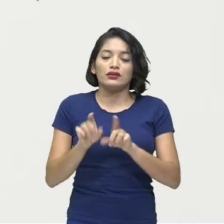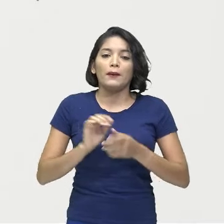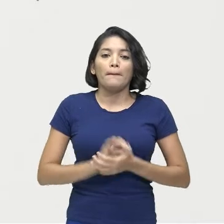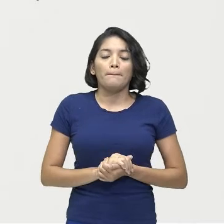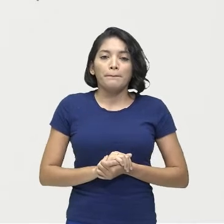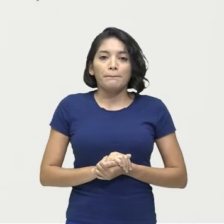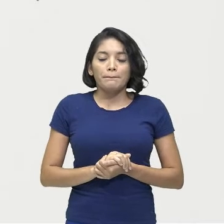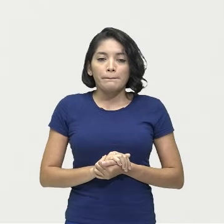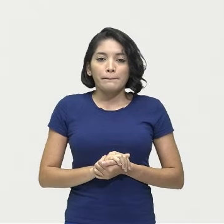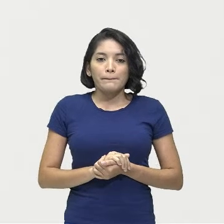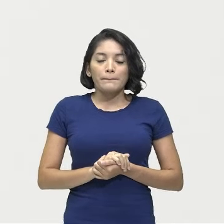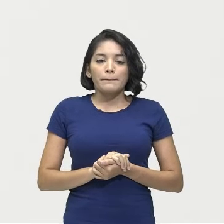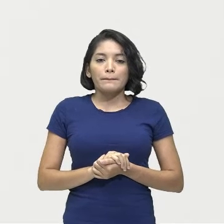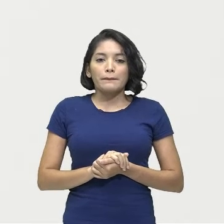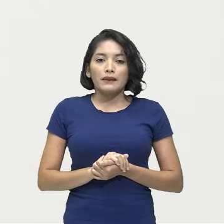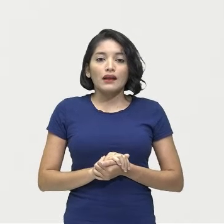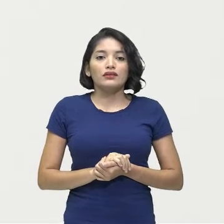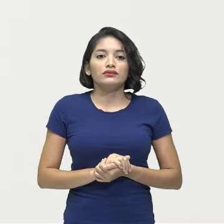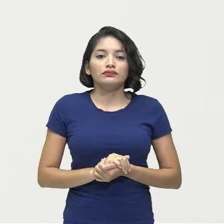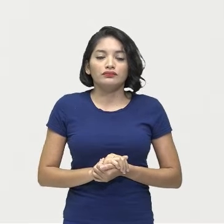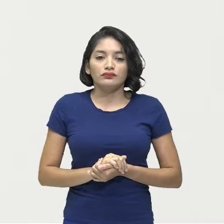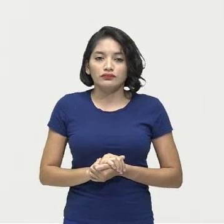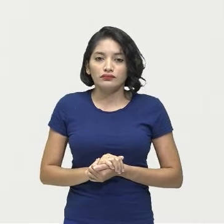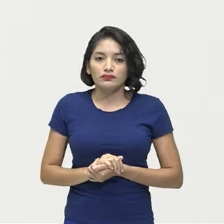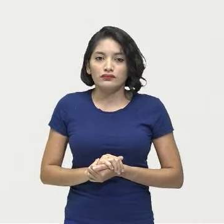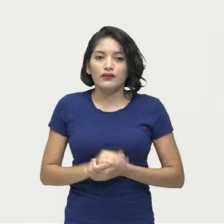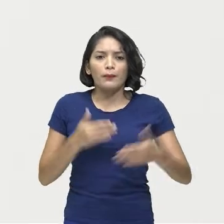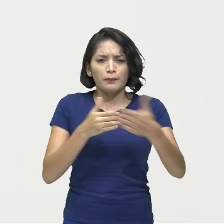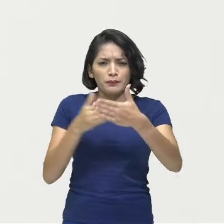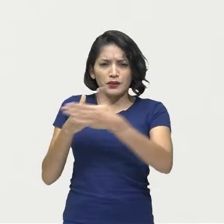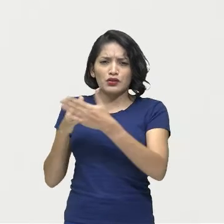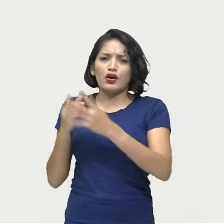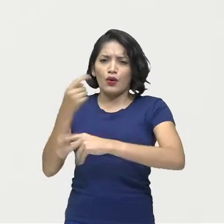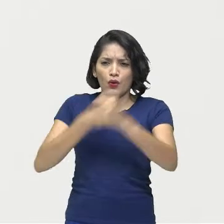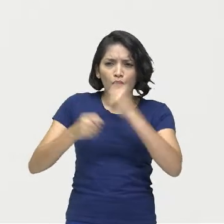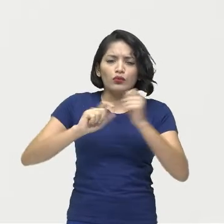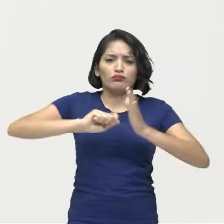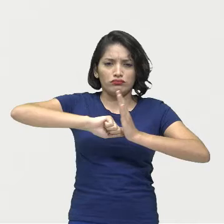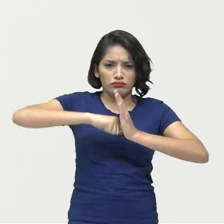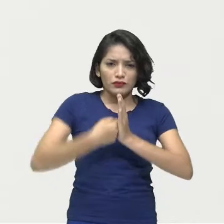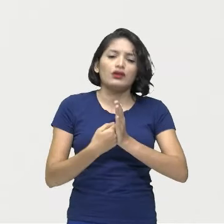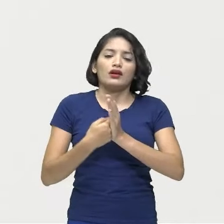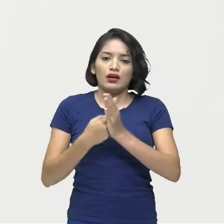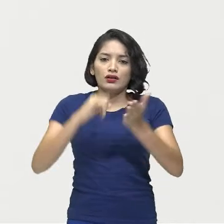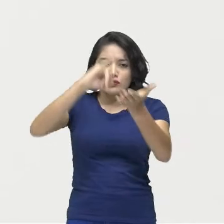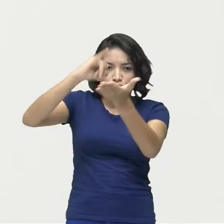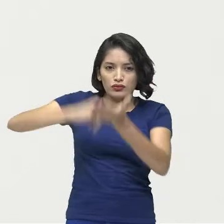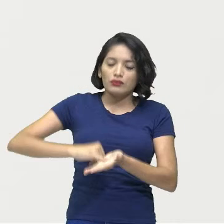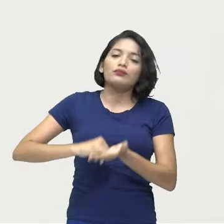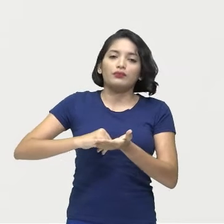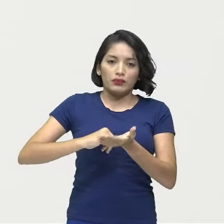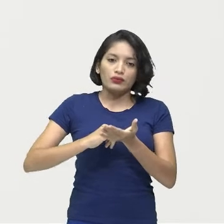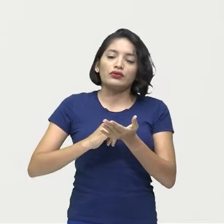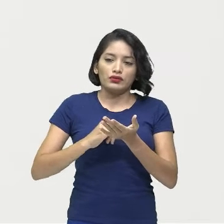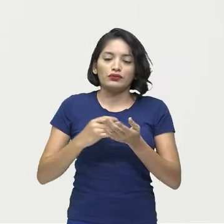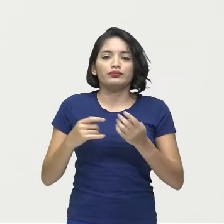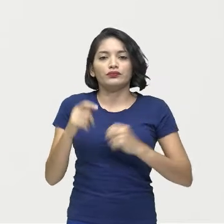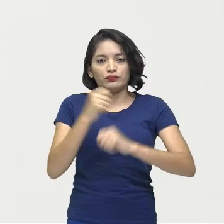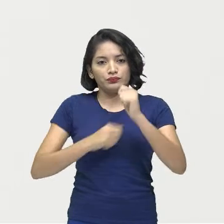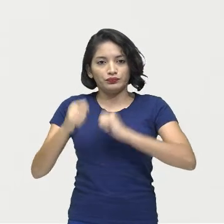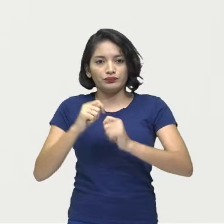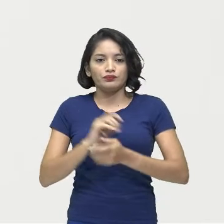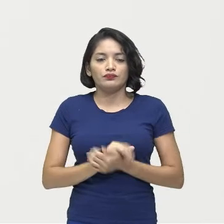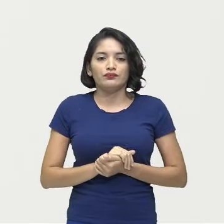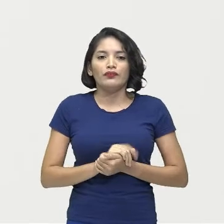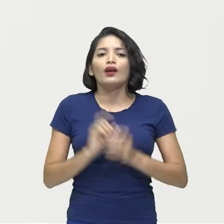imposto por potências como a Inglaterra e a França, o que vai trazer sérios prejuízos econômicos à União Soviética. O